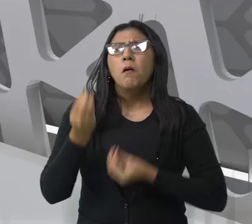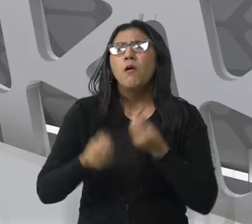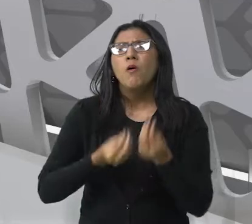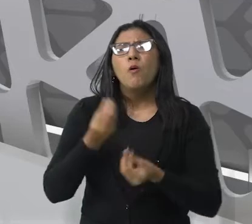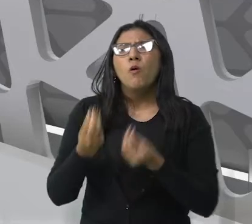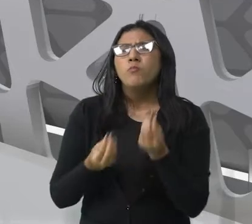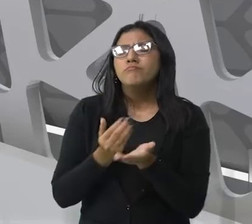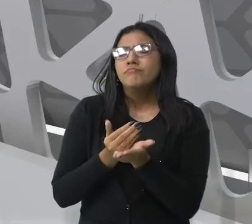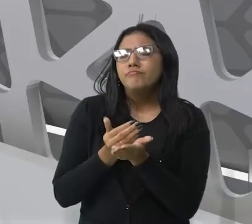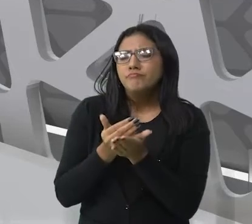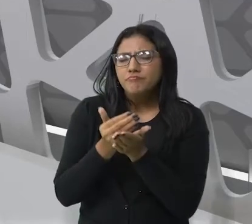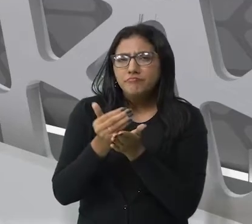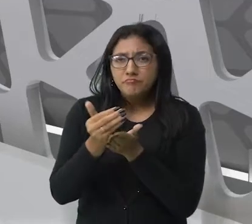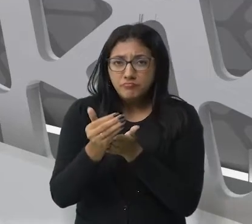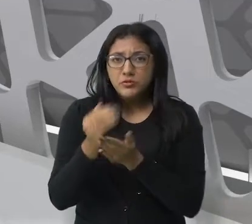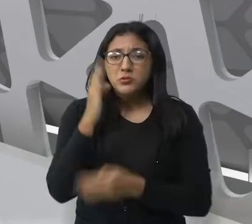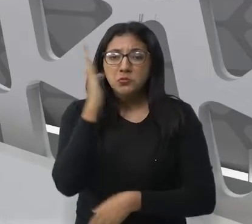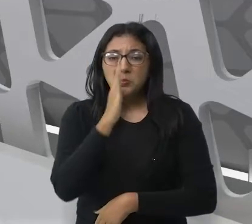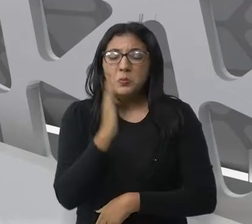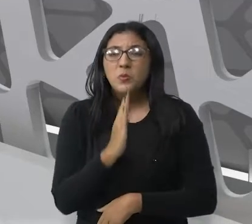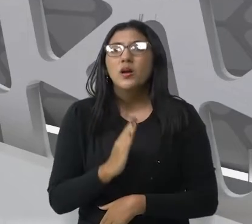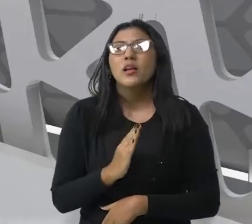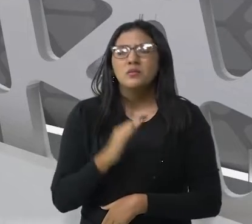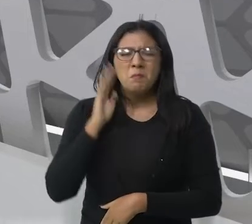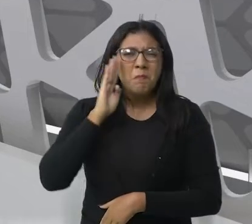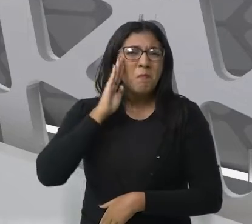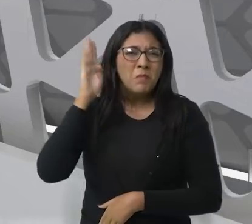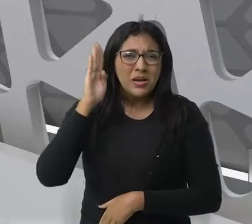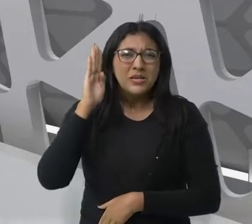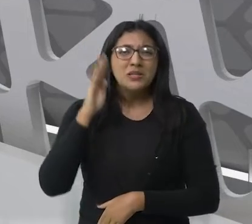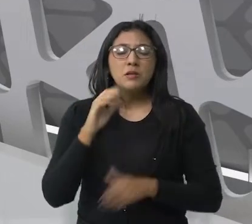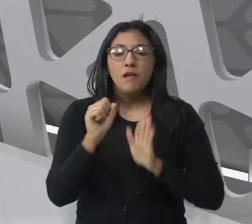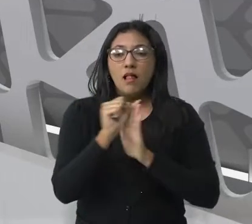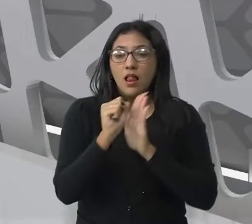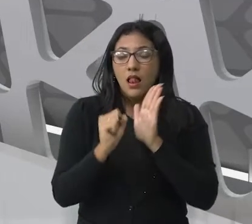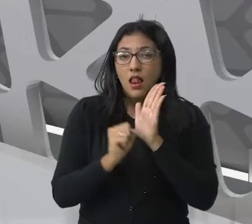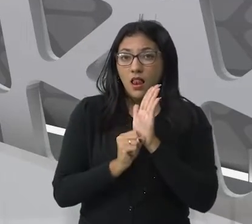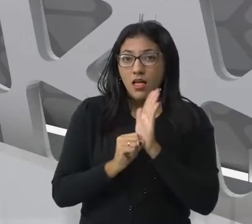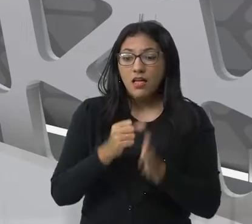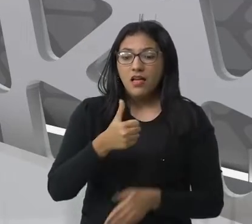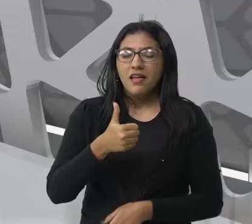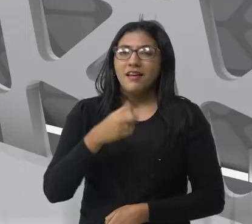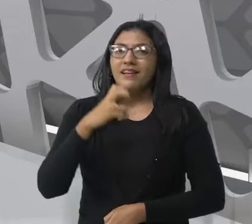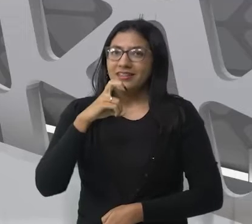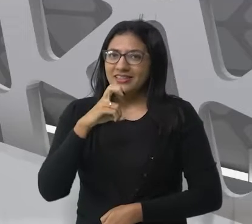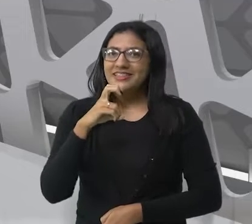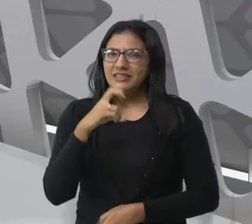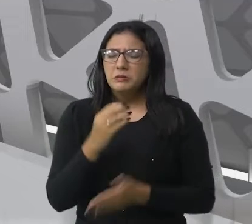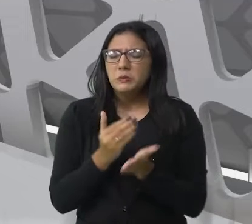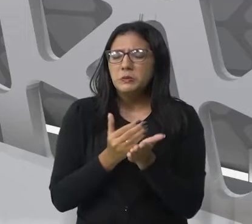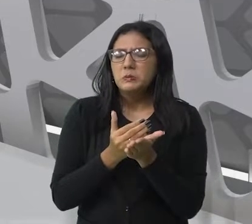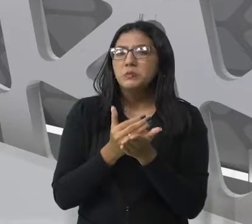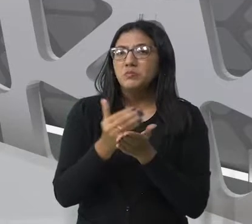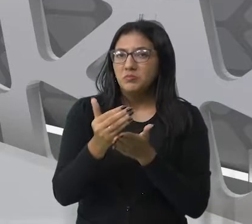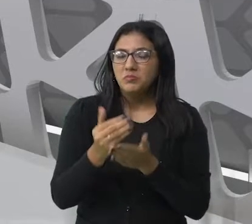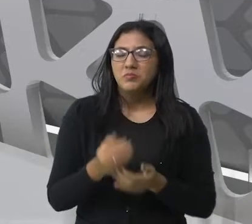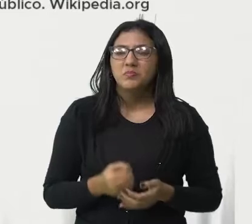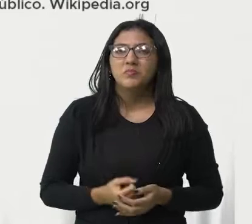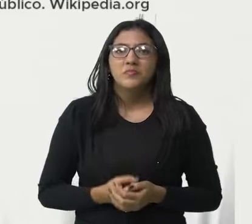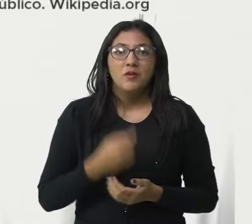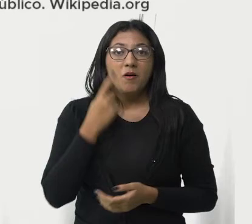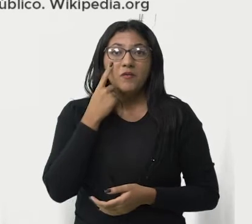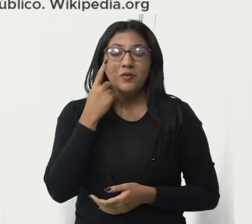do território brasileiro, principalmente aí no século XV, onde tudo se inicia com essa exploração. Olha